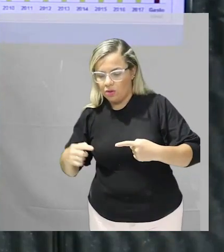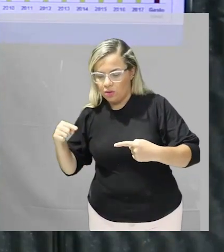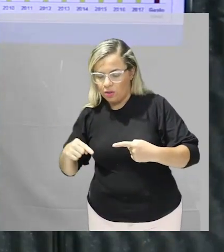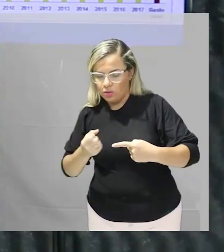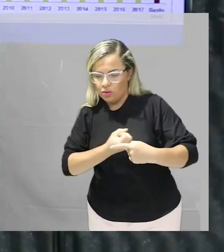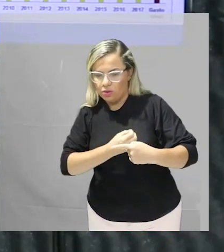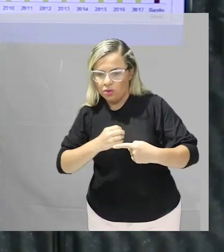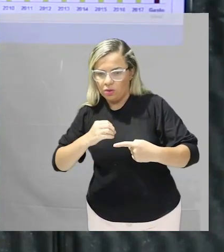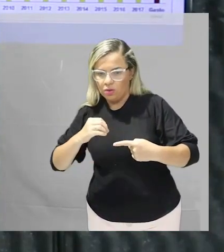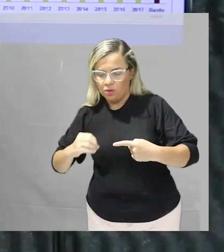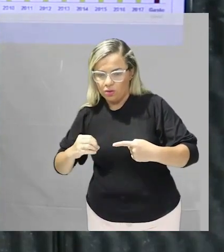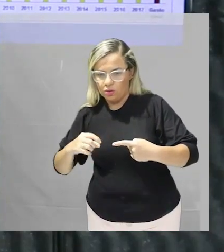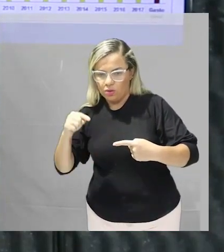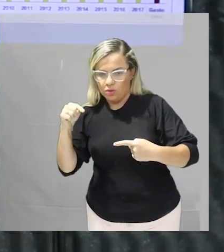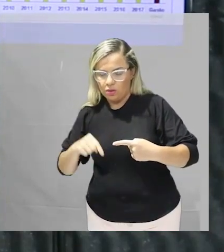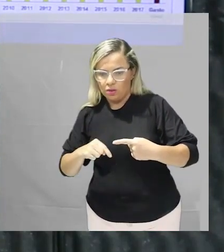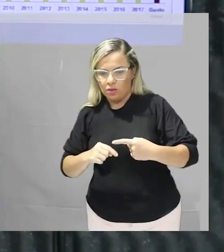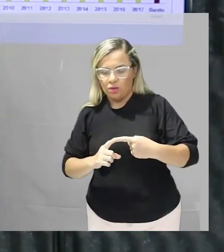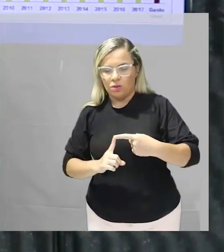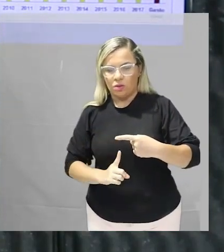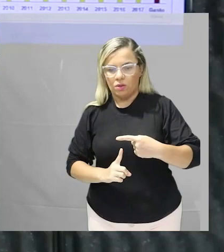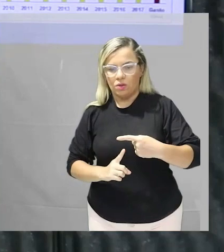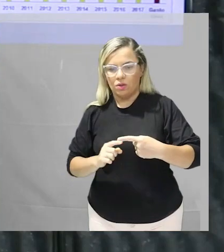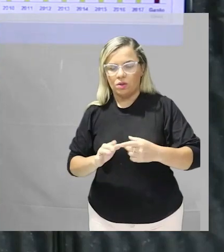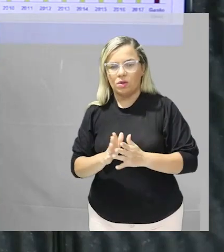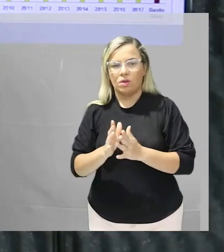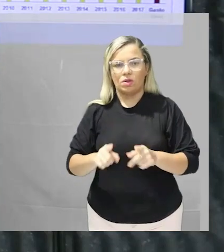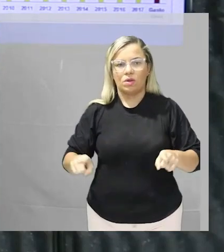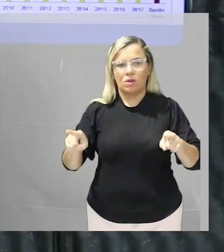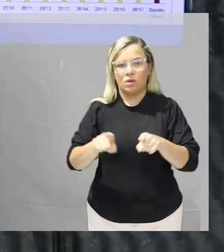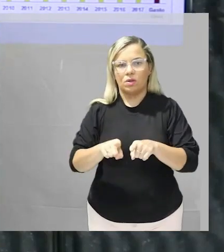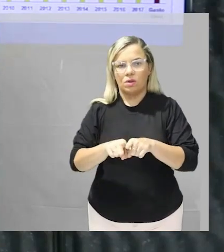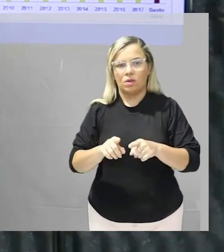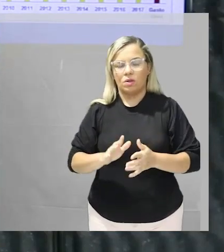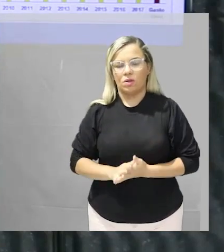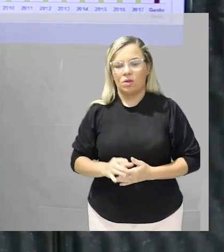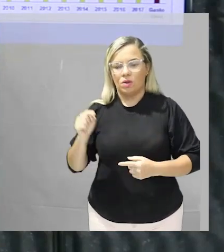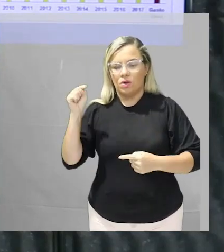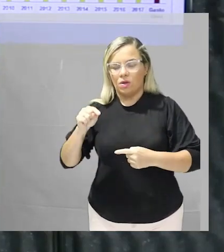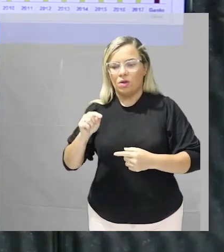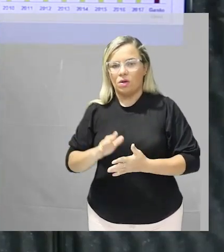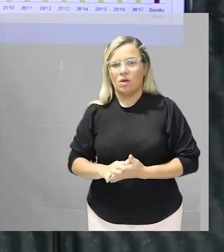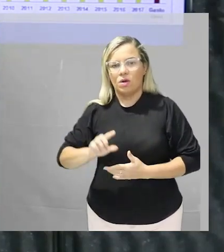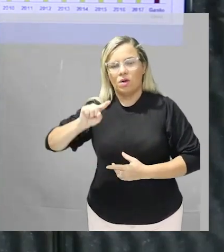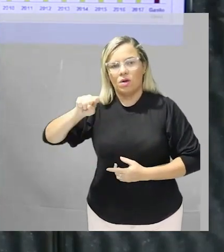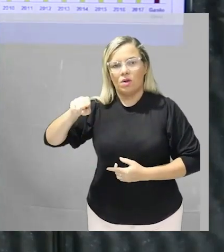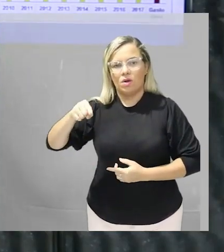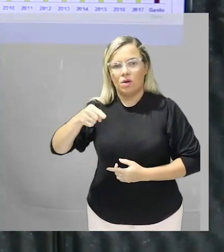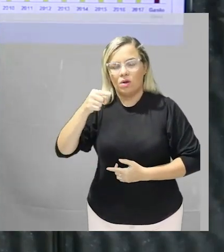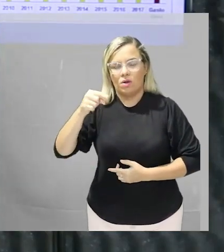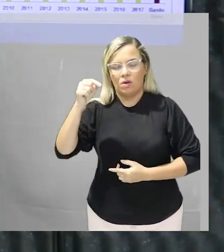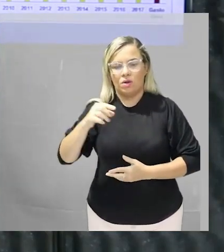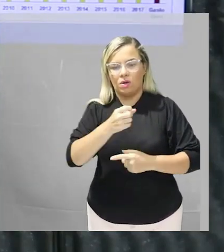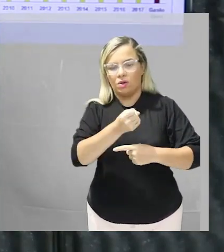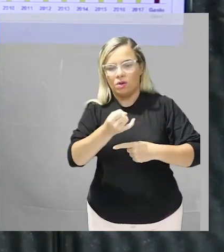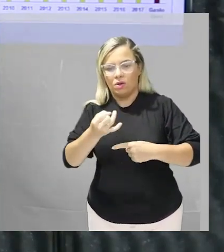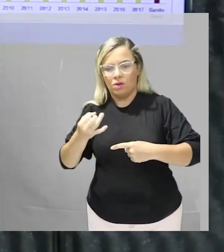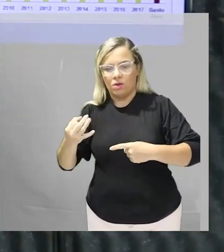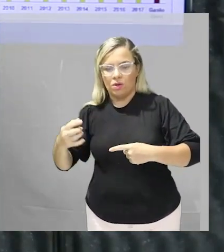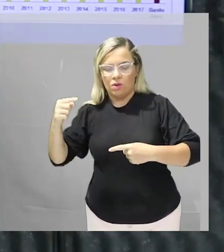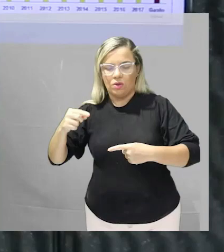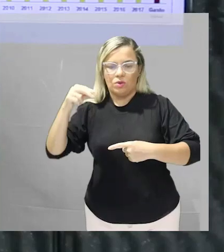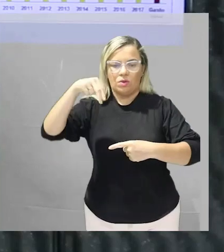presentes no denominador e a vírgula né Vai estar após exatamente a mesma quantidade de zeros